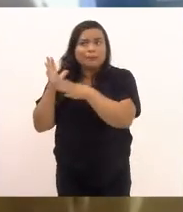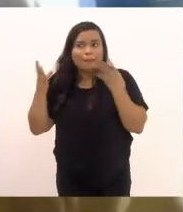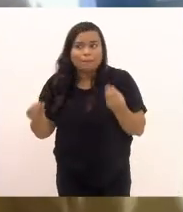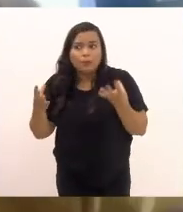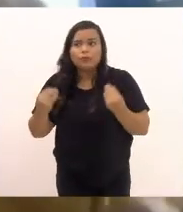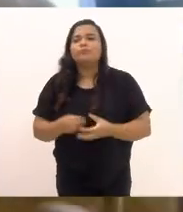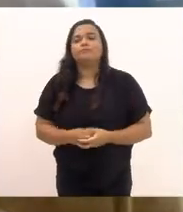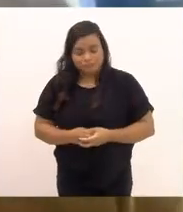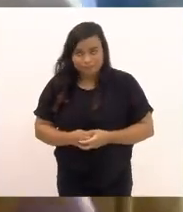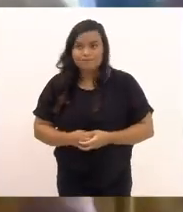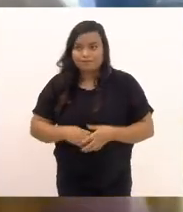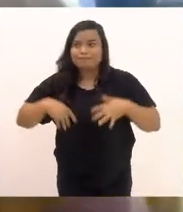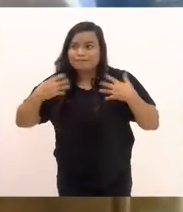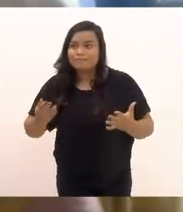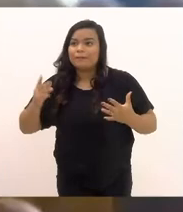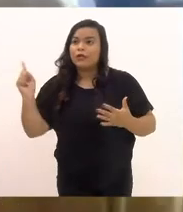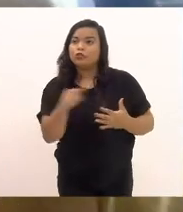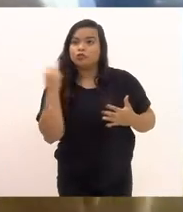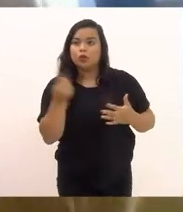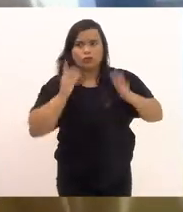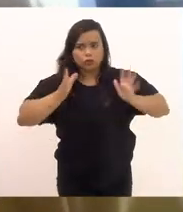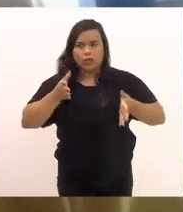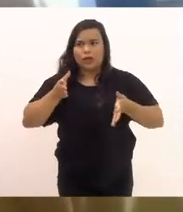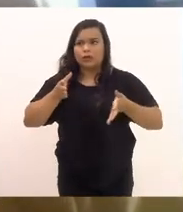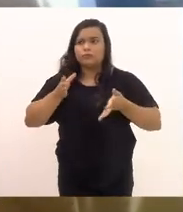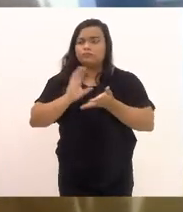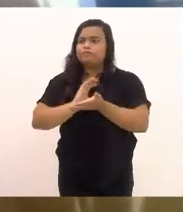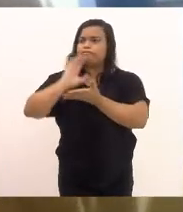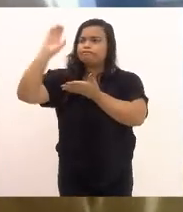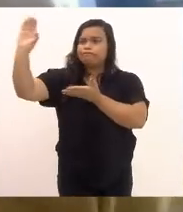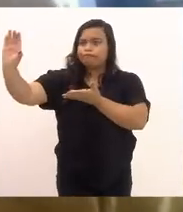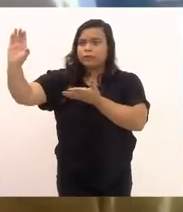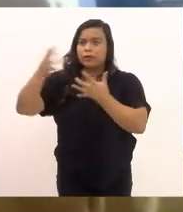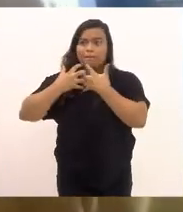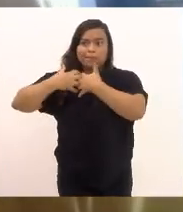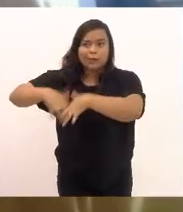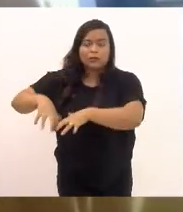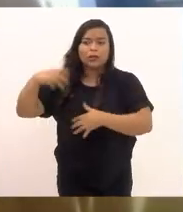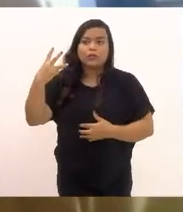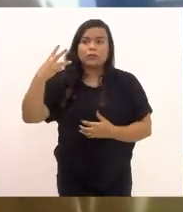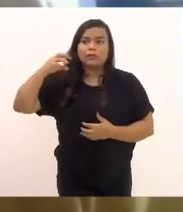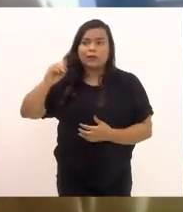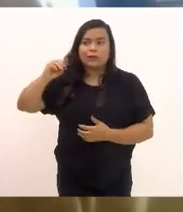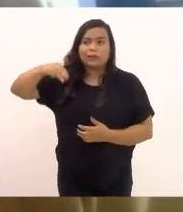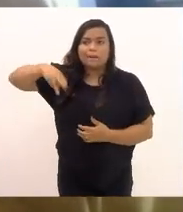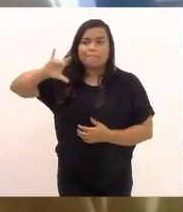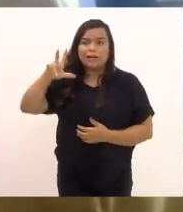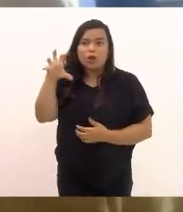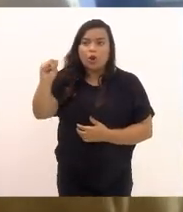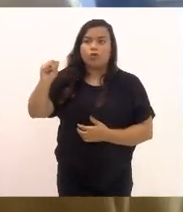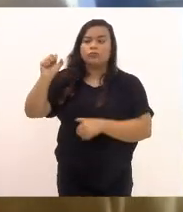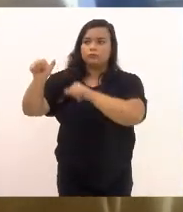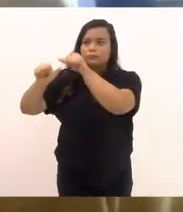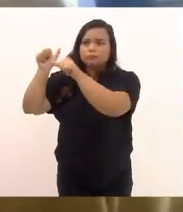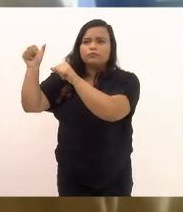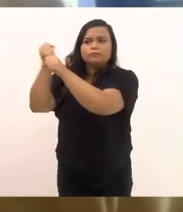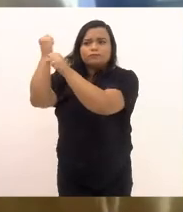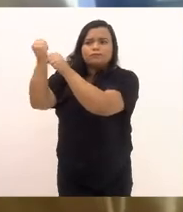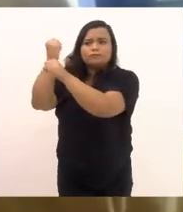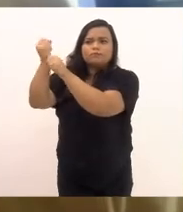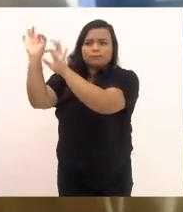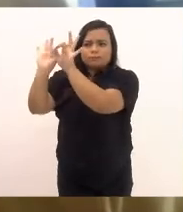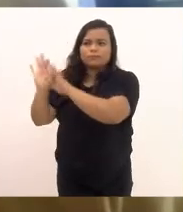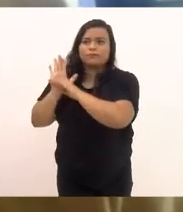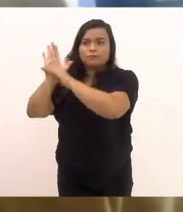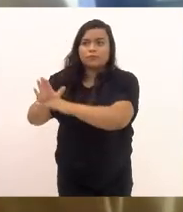Pessoal, nós votamos 30 milhões para Petrópolis, dinheiro para ajudar a reconstituição. E agora votamos